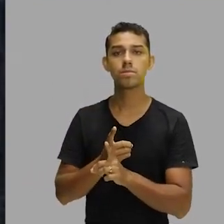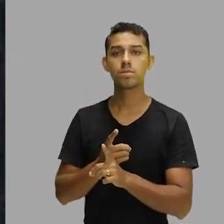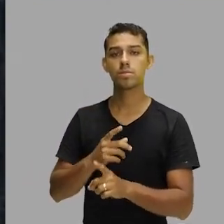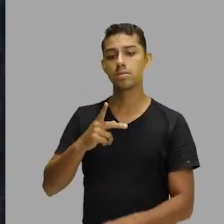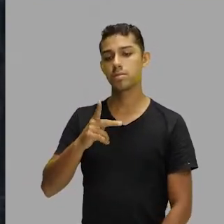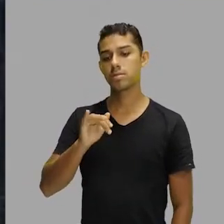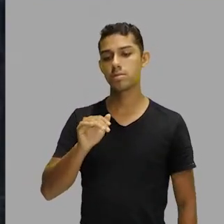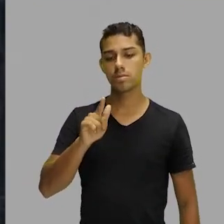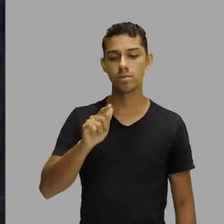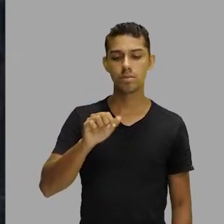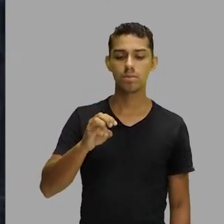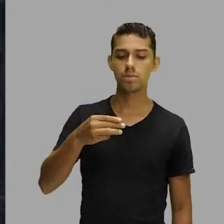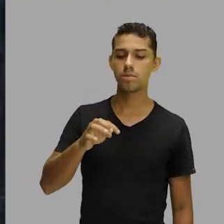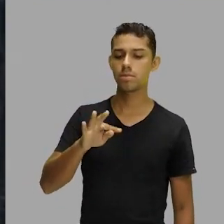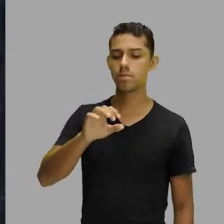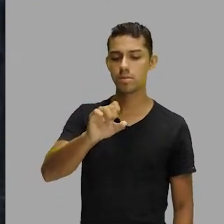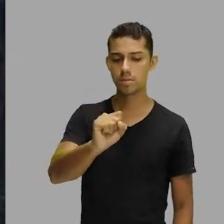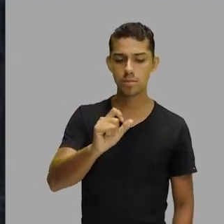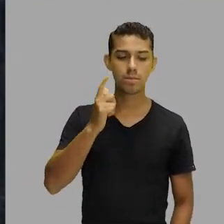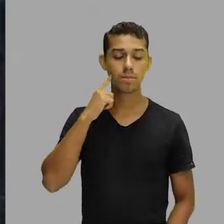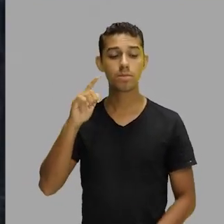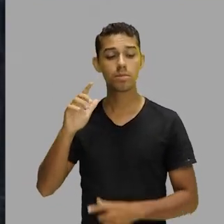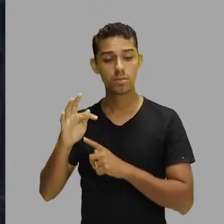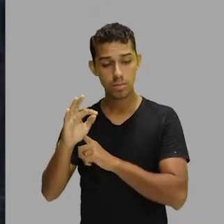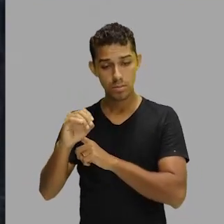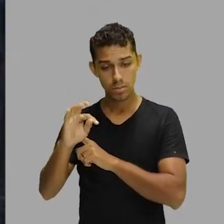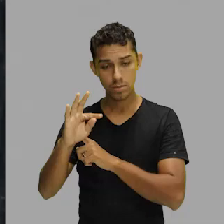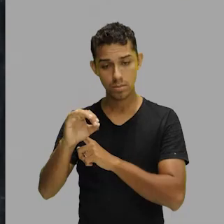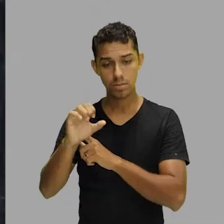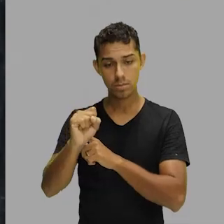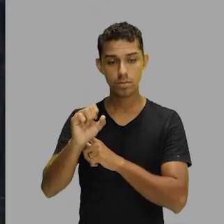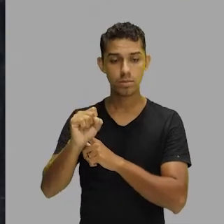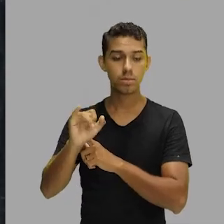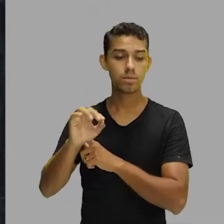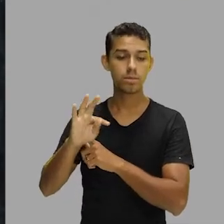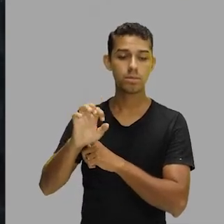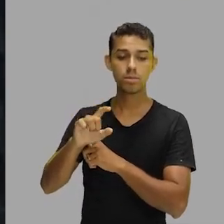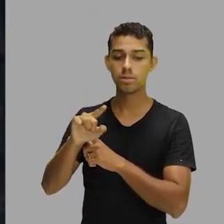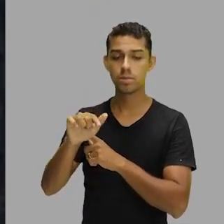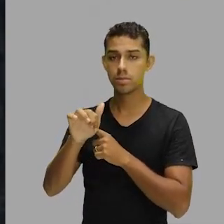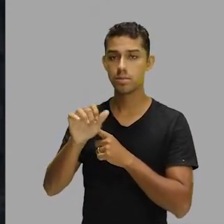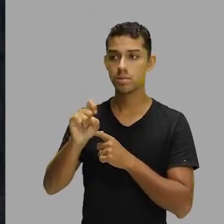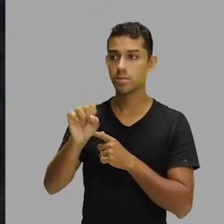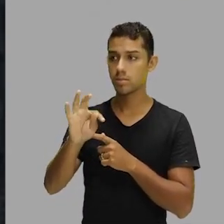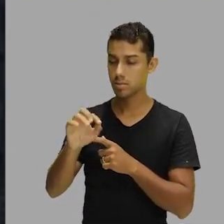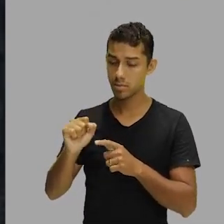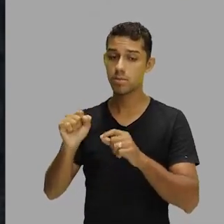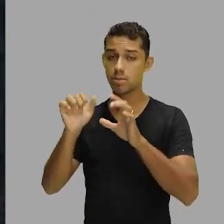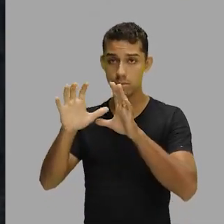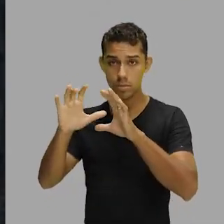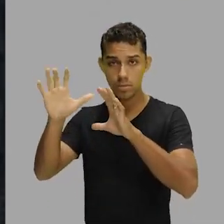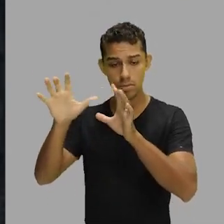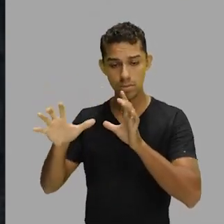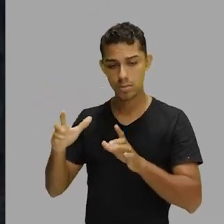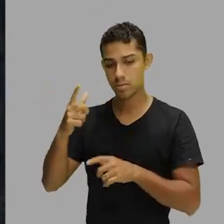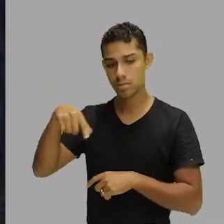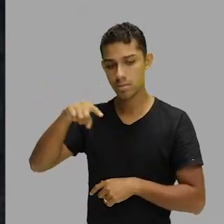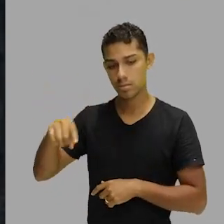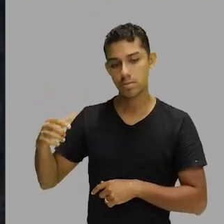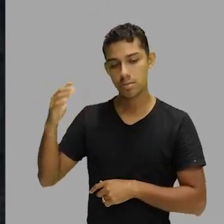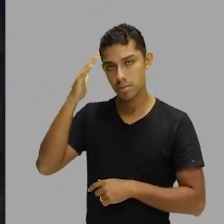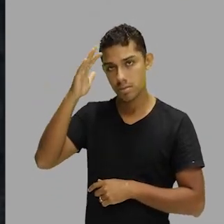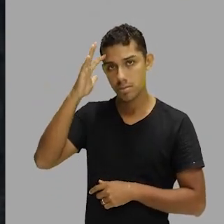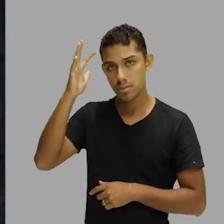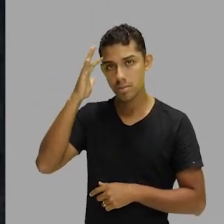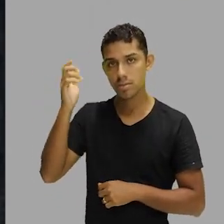pigmento fotossintetizante, né? Que é a clorofila. Aqui é um esquema, para vocês terem uma noção. No interior da